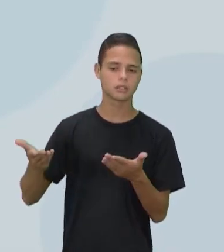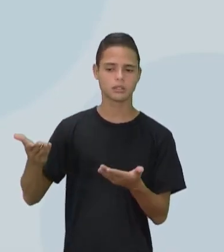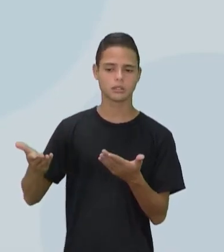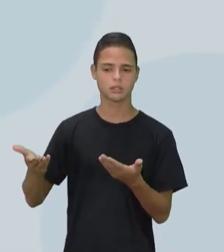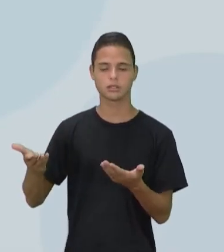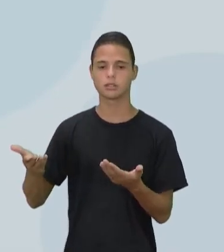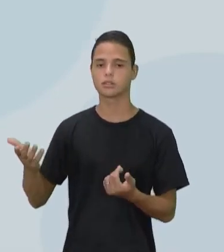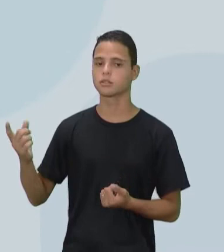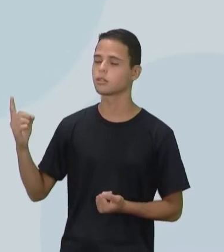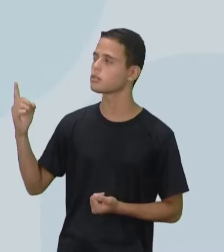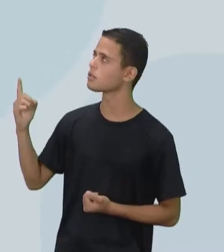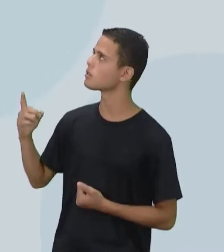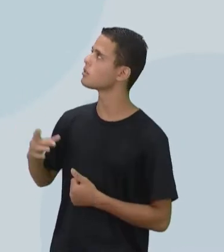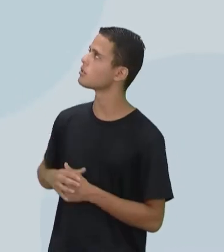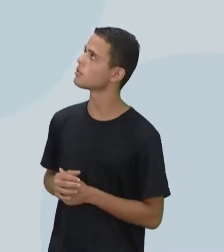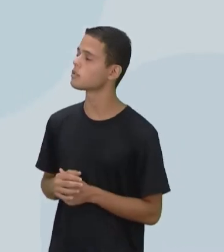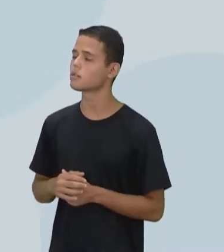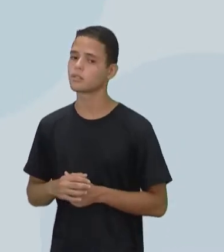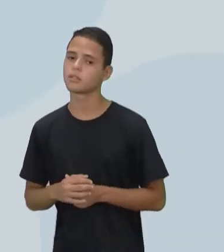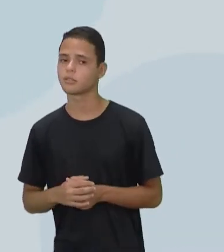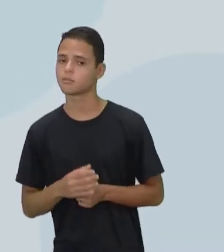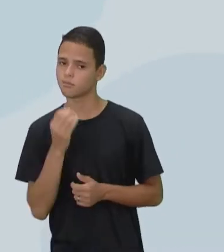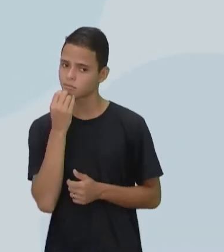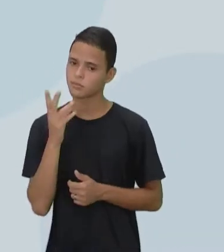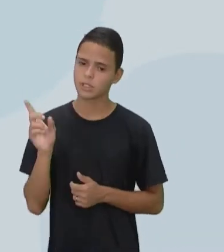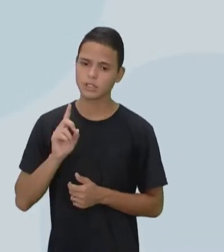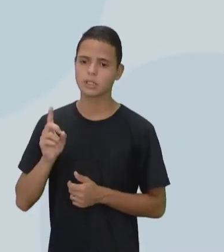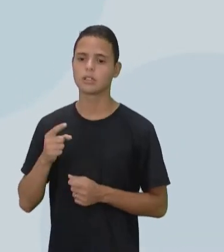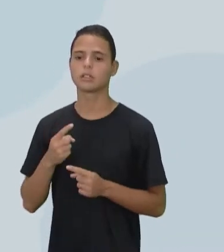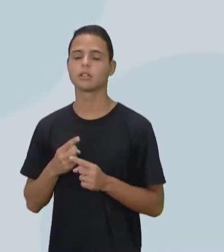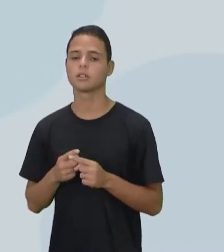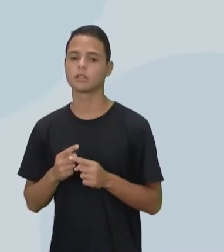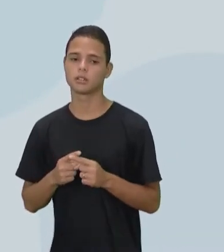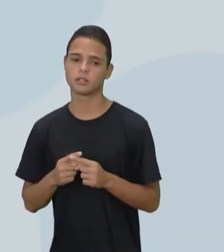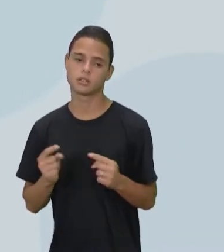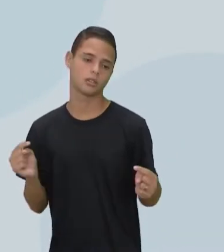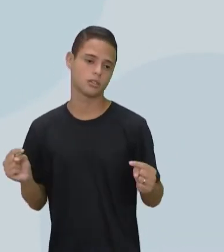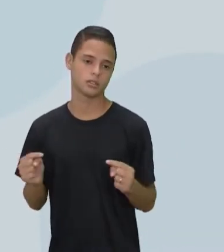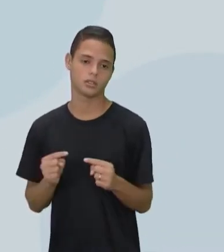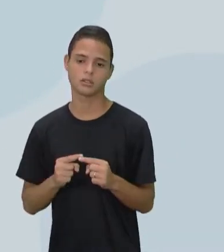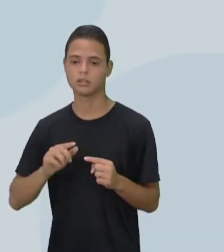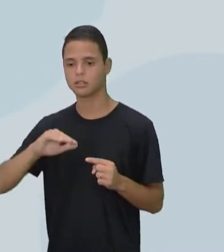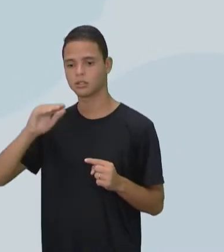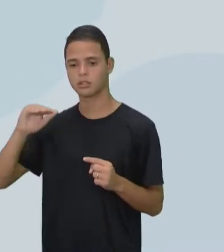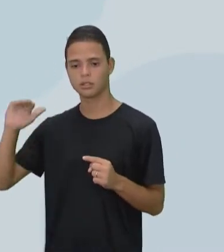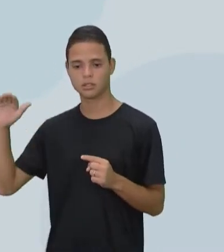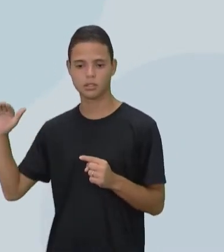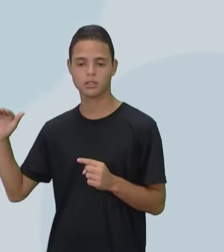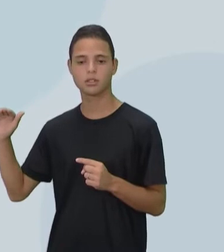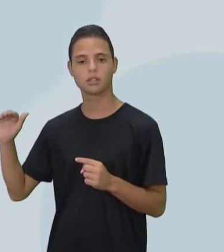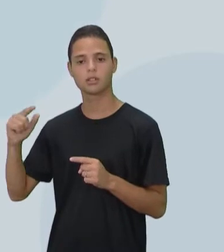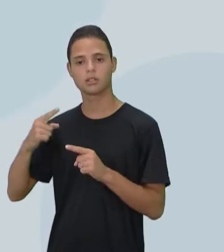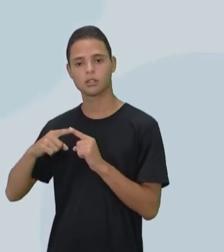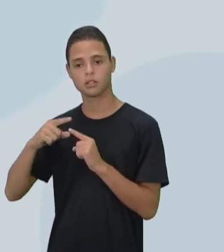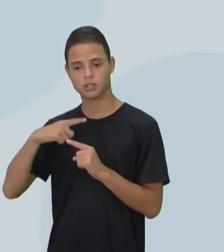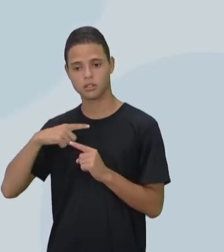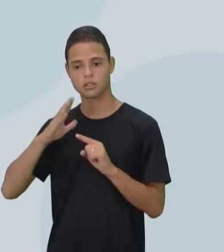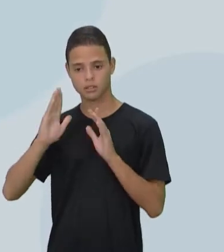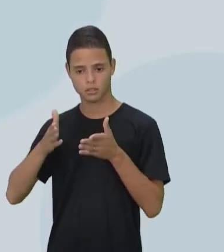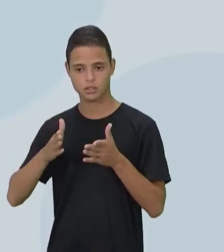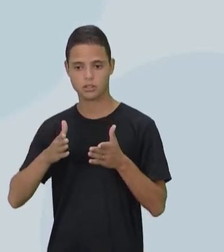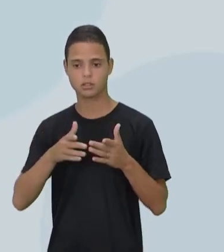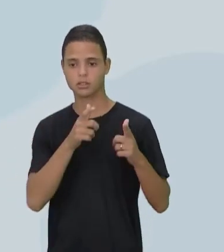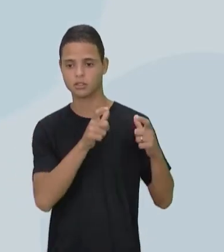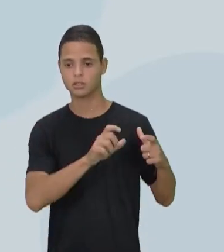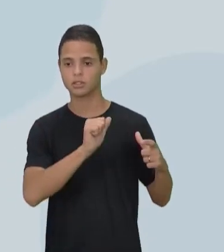que, obviamente, não é algo tão bom assim se a gente for parar para pensar, né? Não, principalmente se a gente já tem o aterro sanitário